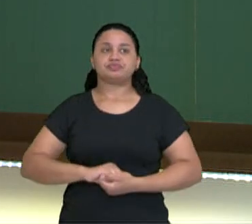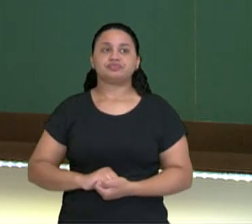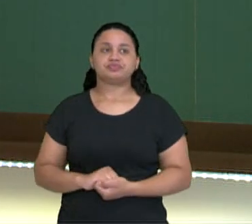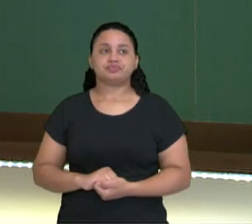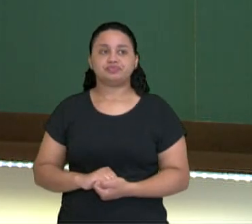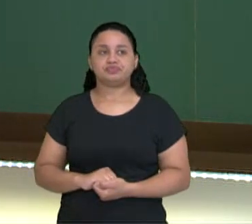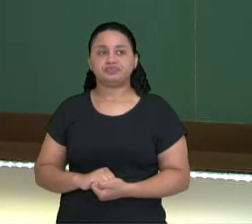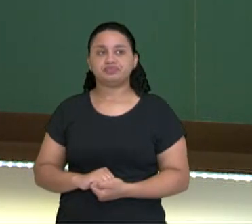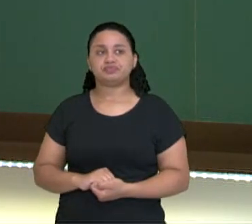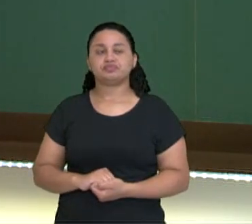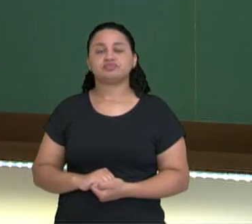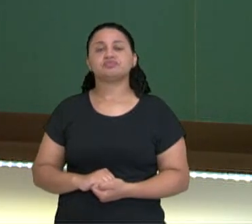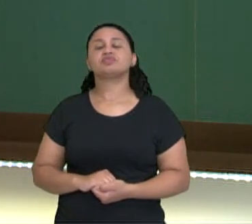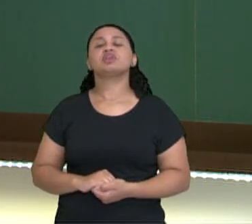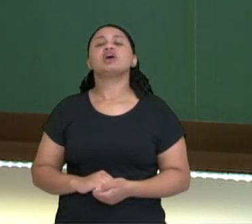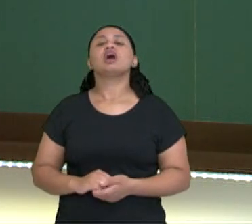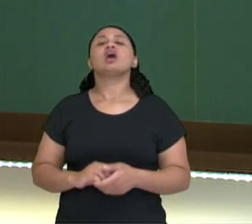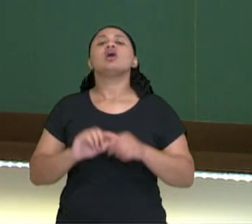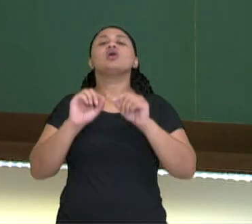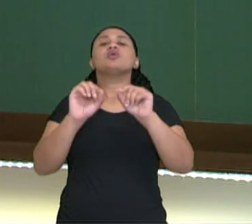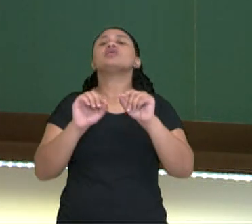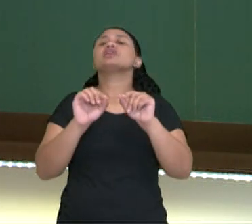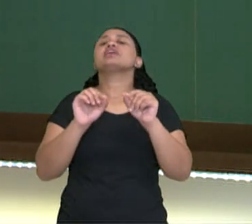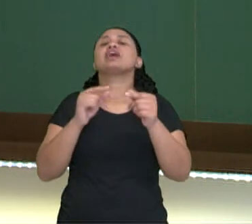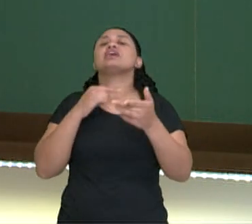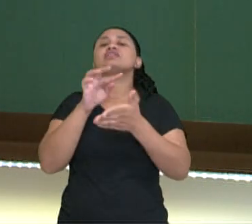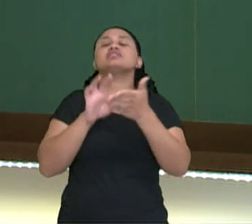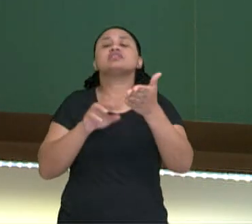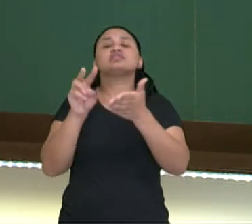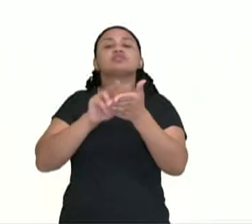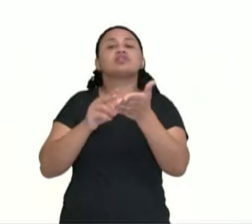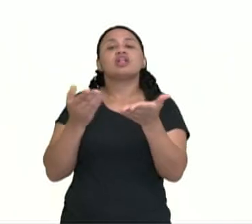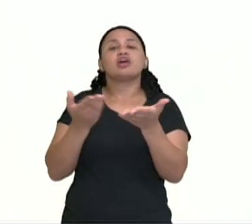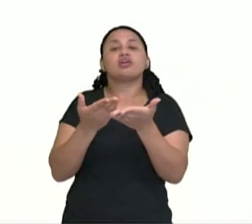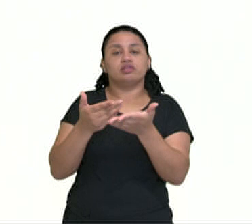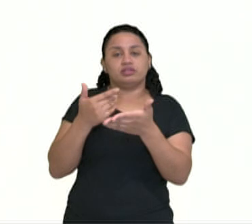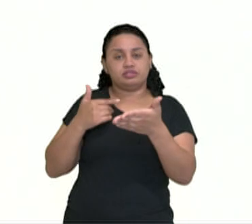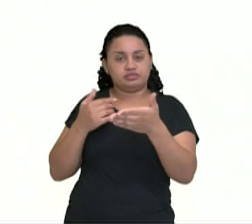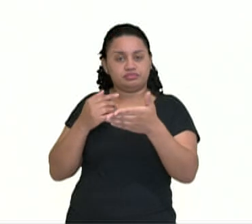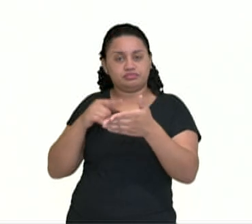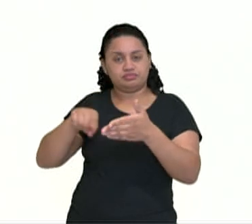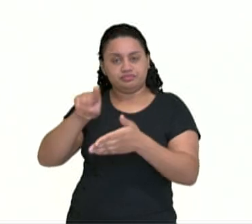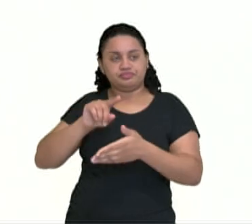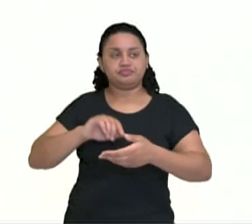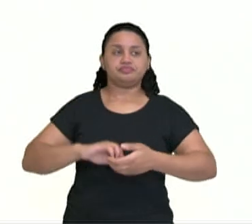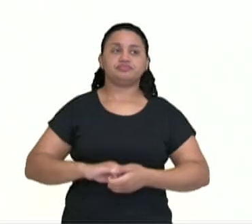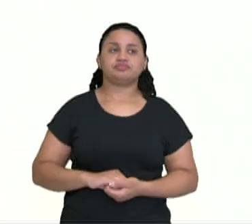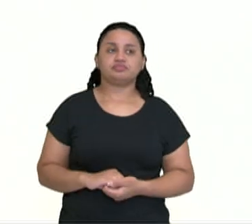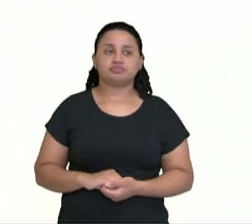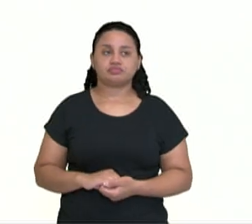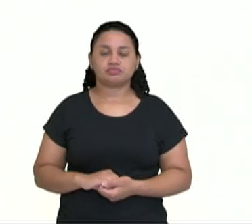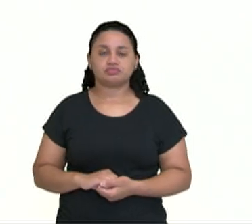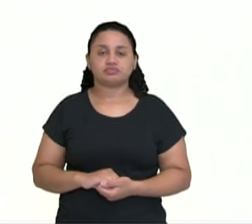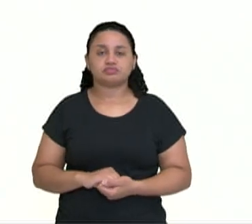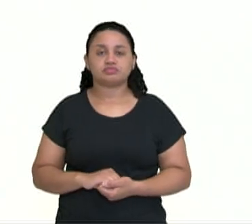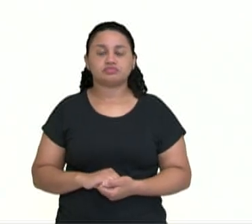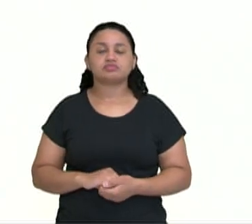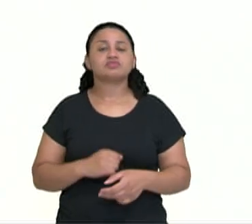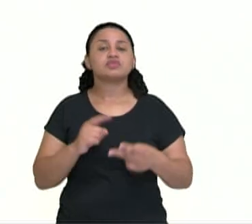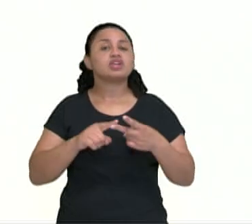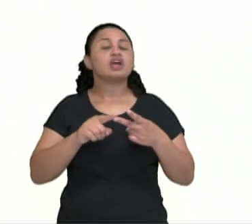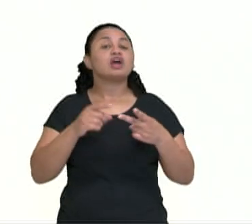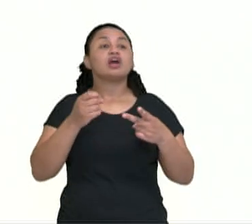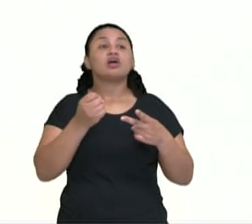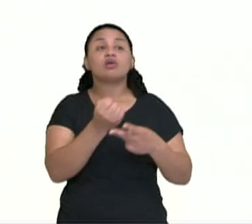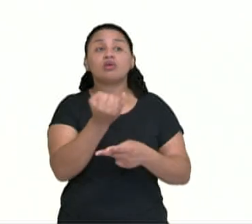text about? Sobre o que é esse texto que eu acabei de ler com vocês? How many hints are given? Quantas